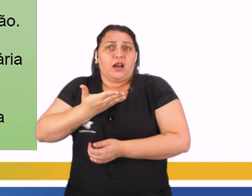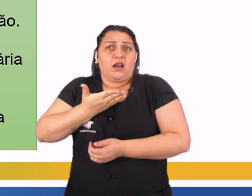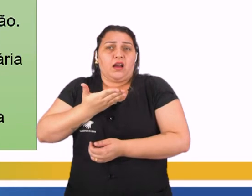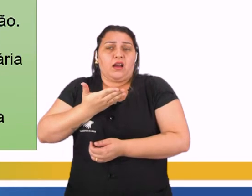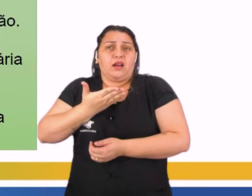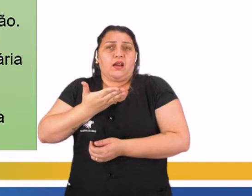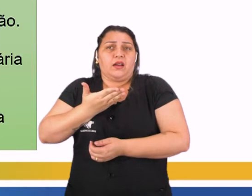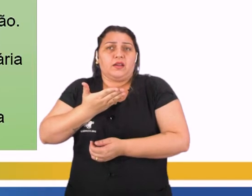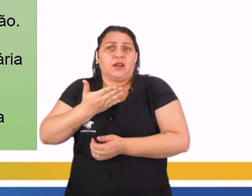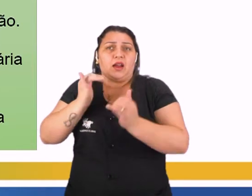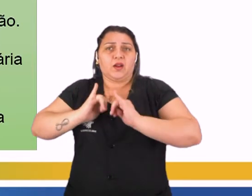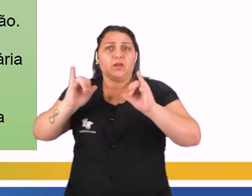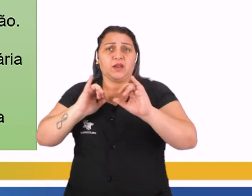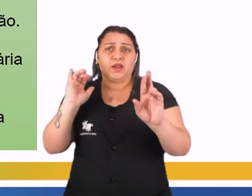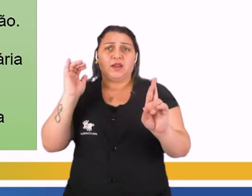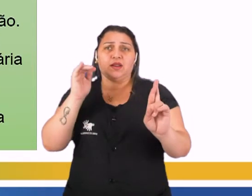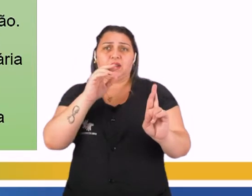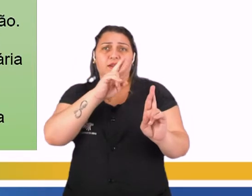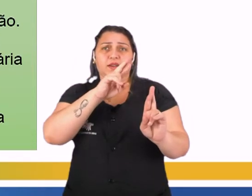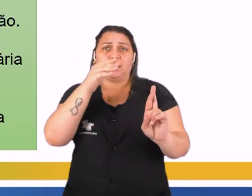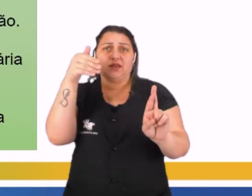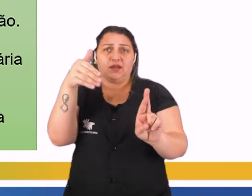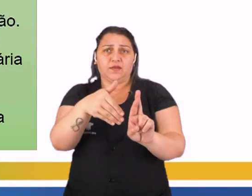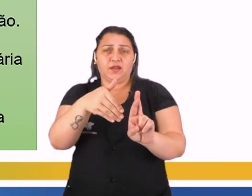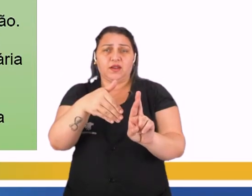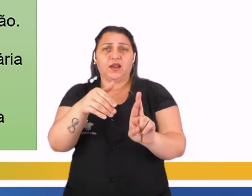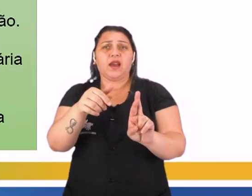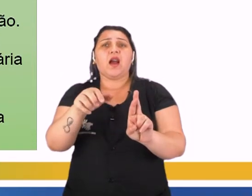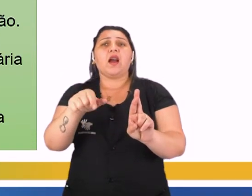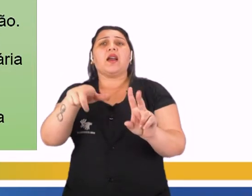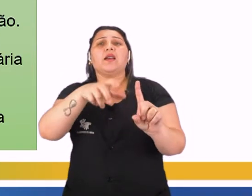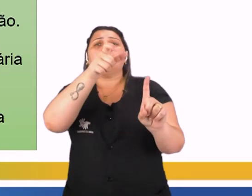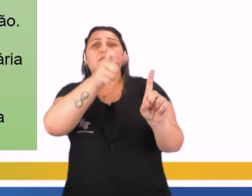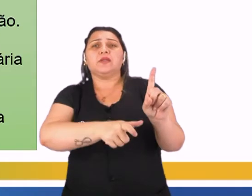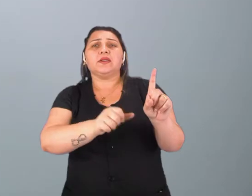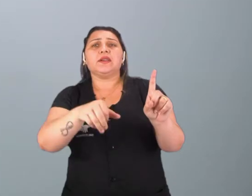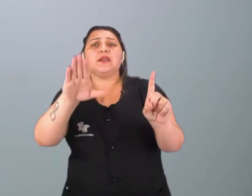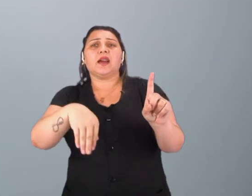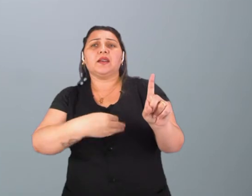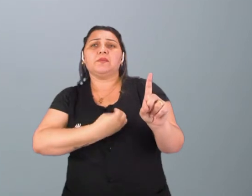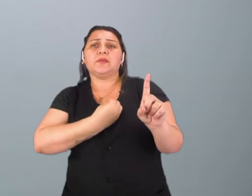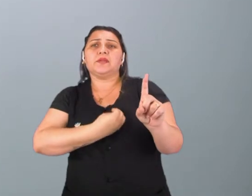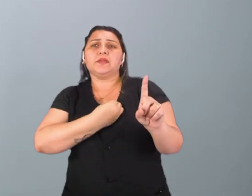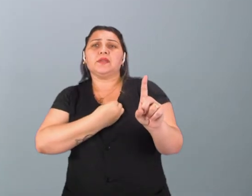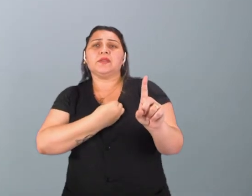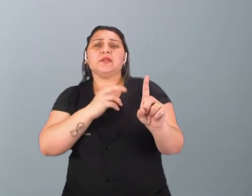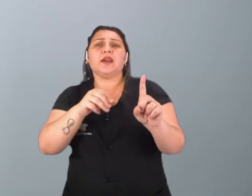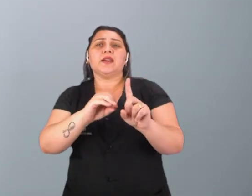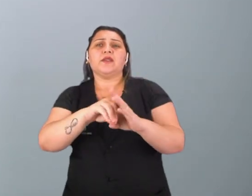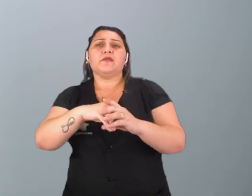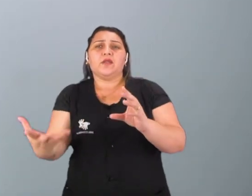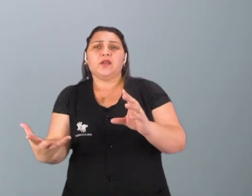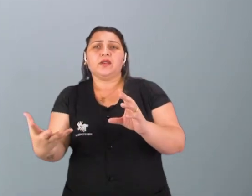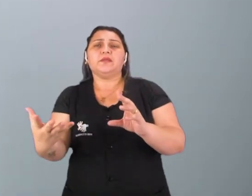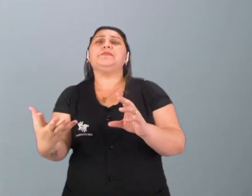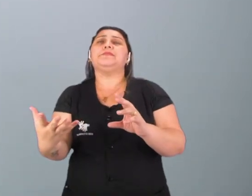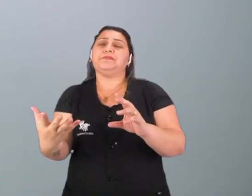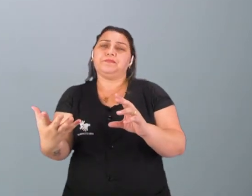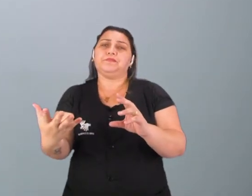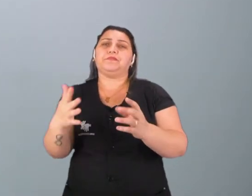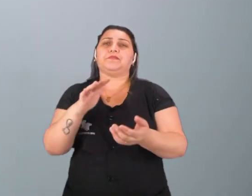fica sabendo se quer ou não, se precisa continuar a ler a notícia. A leitura de um jornal é seletiva, isto é, o